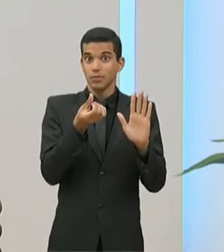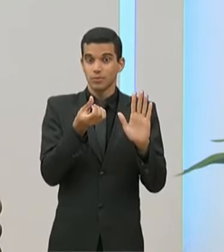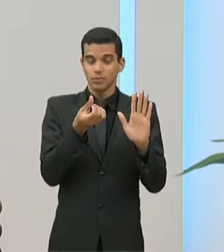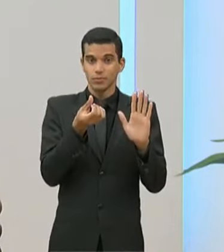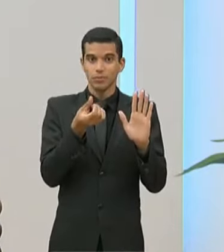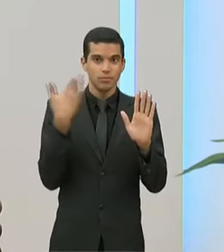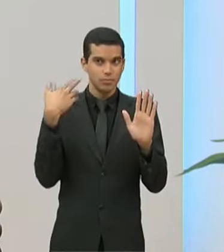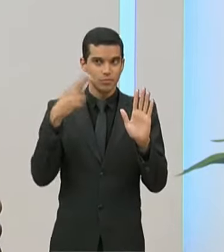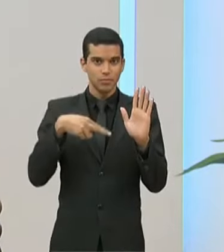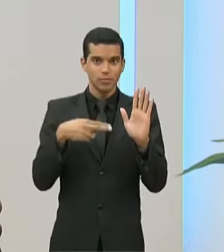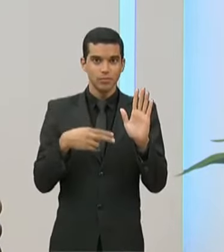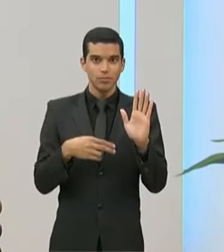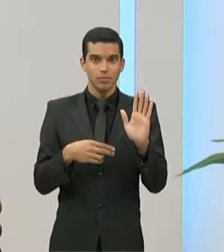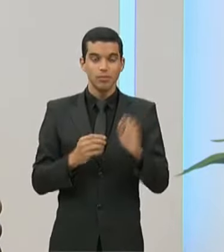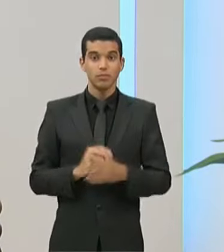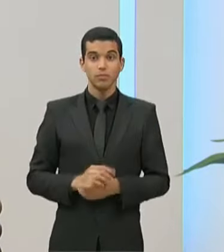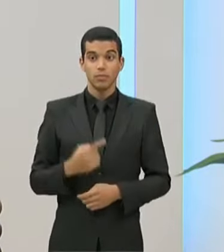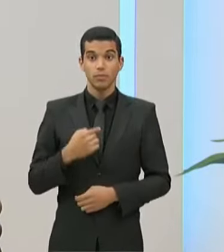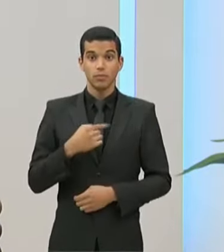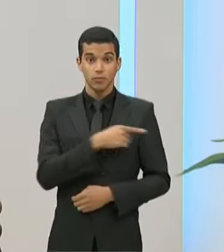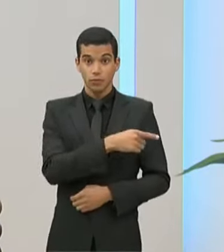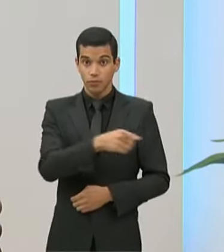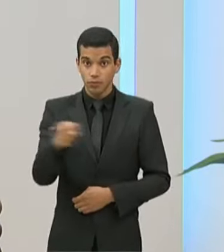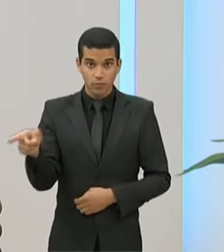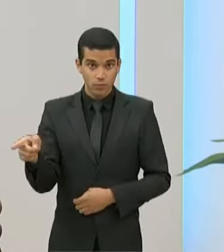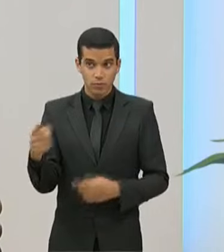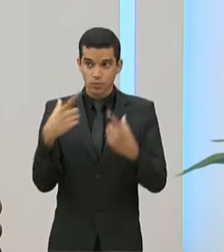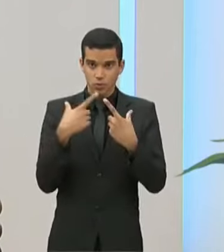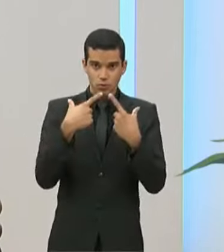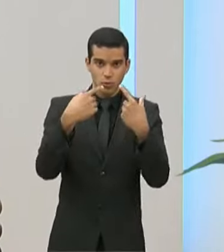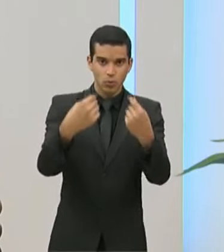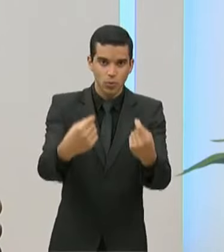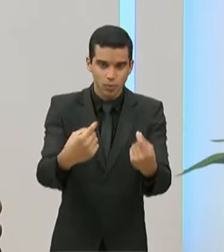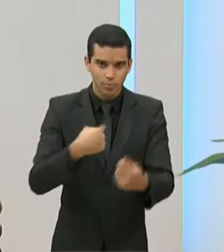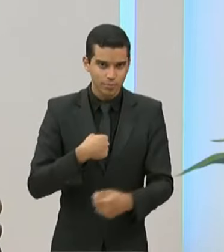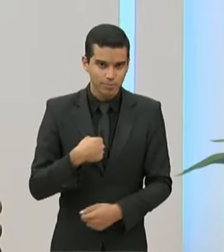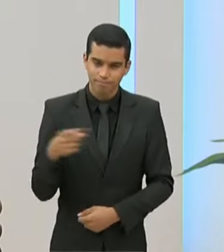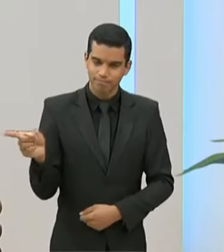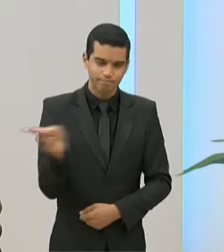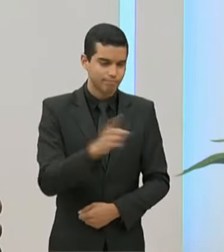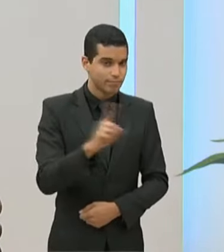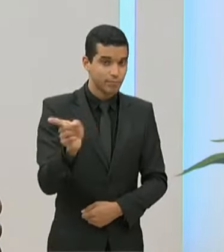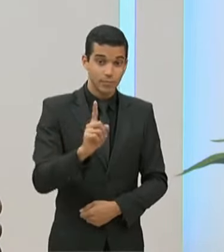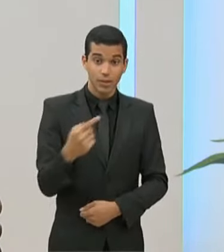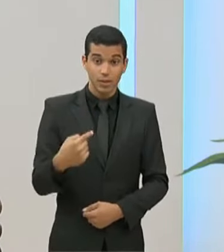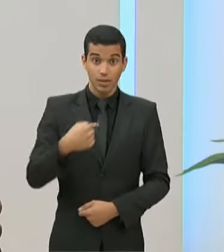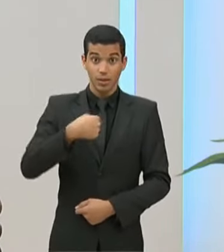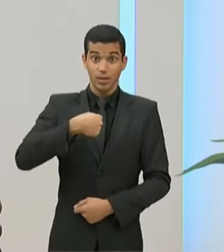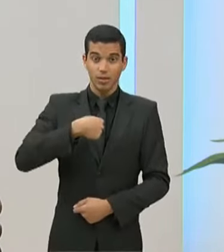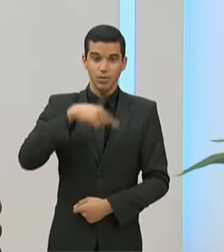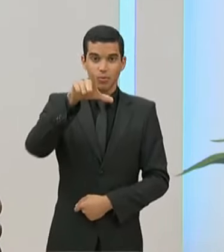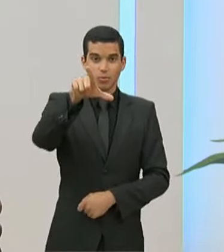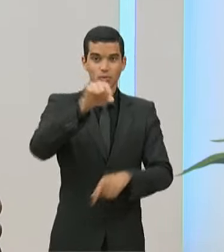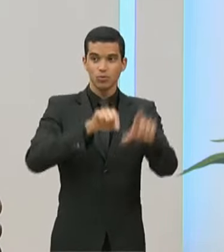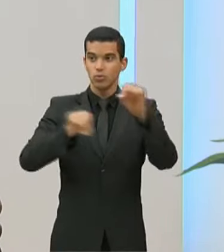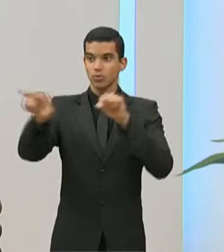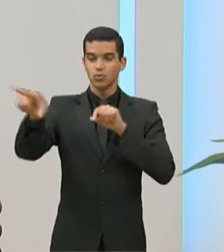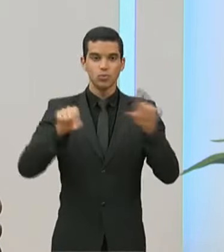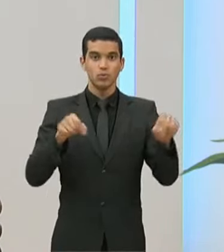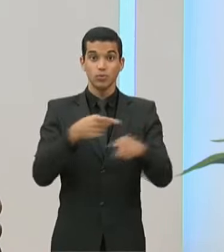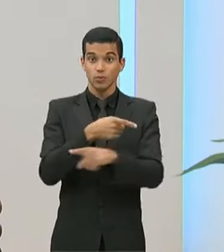lemos: não me escolhestes vós a mim, mas eu vos escolhi